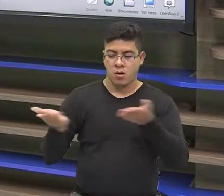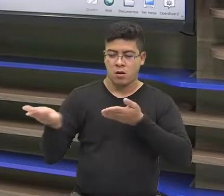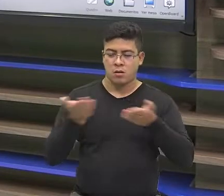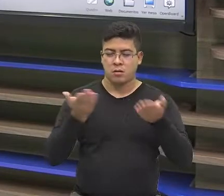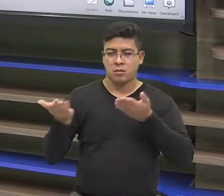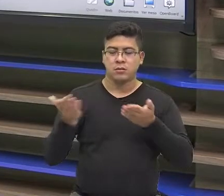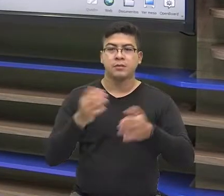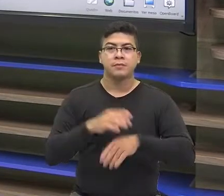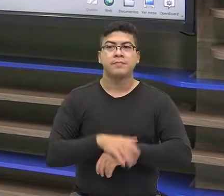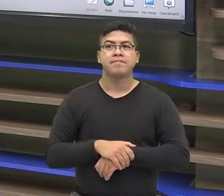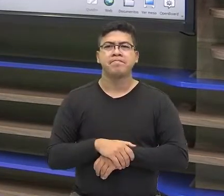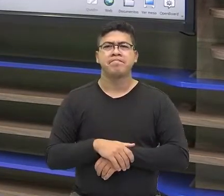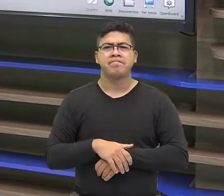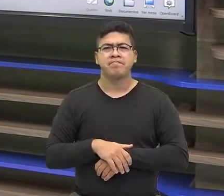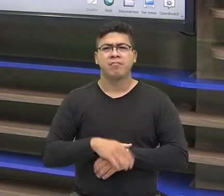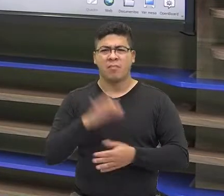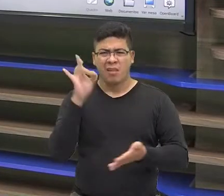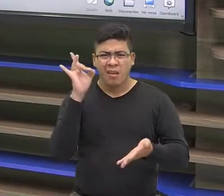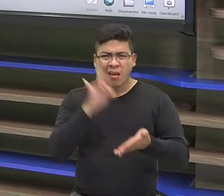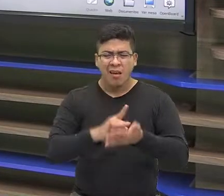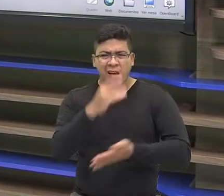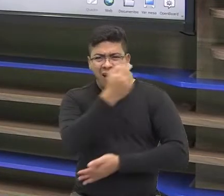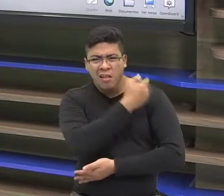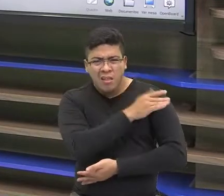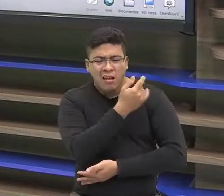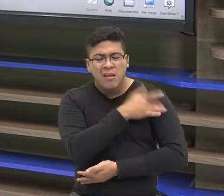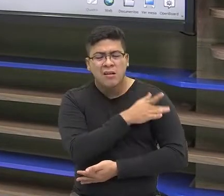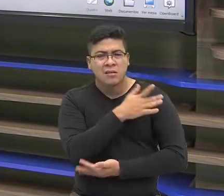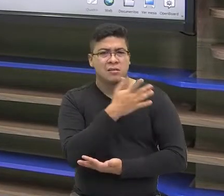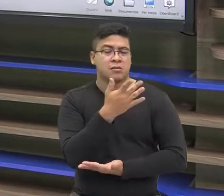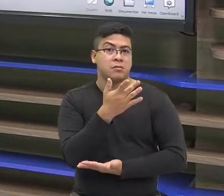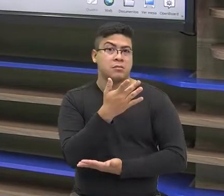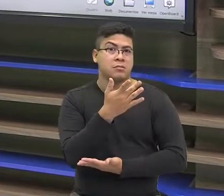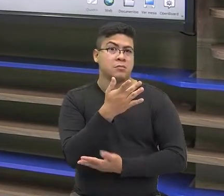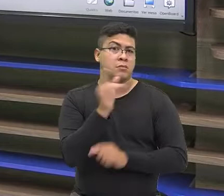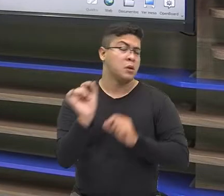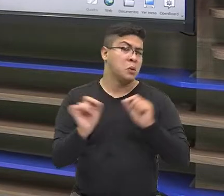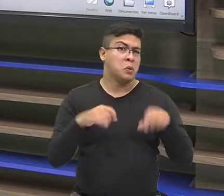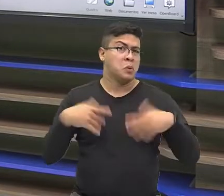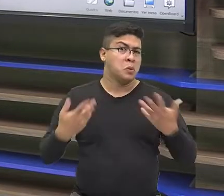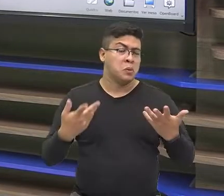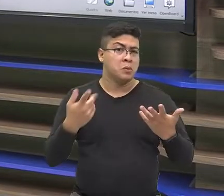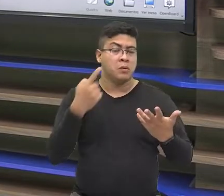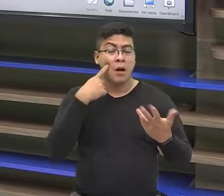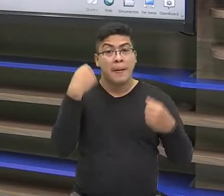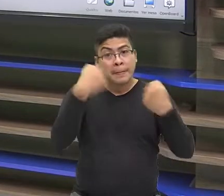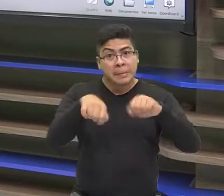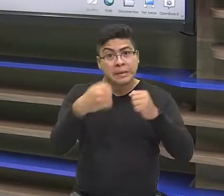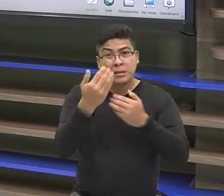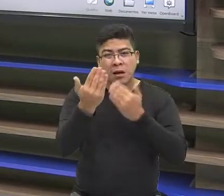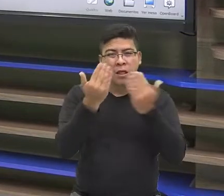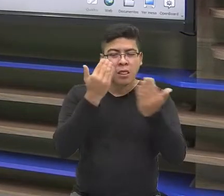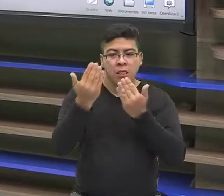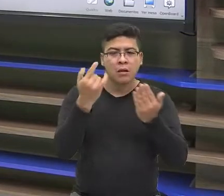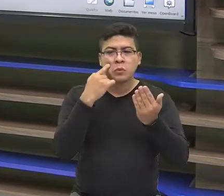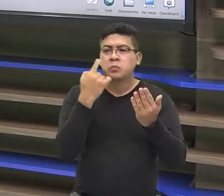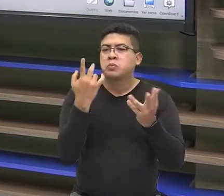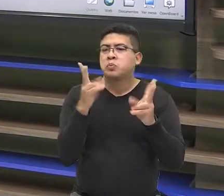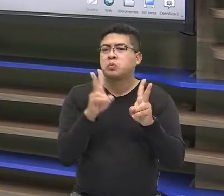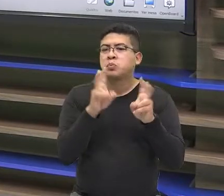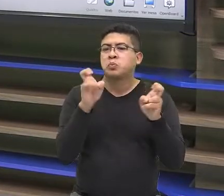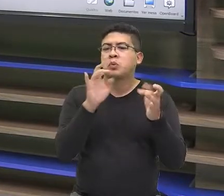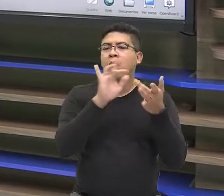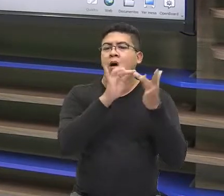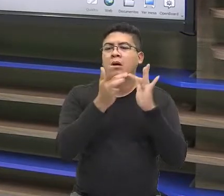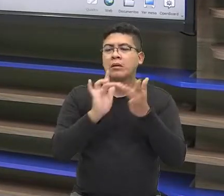Aí você vai dizer, professor, isso não é muito preconceituoso? Aí o que você tem que analisar é o contexto, como eu falei